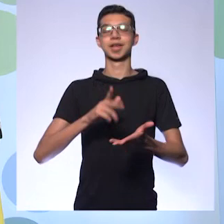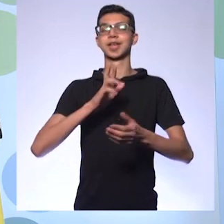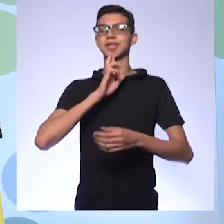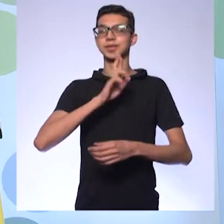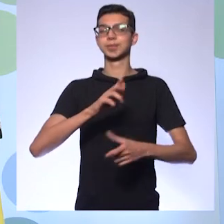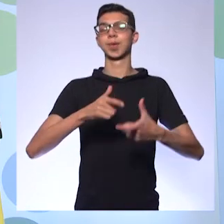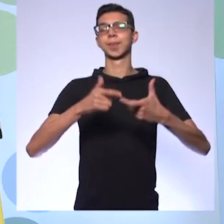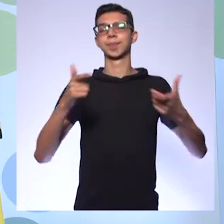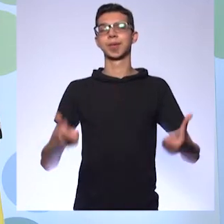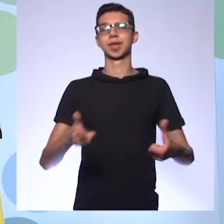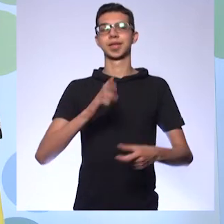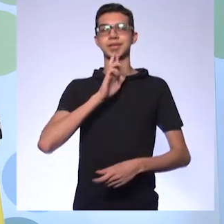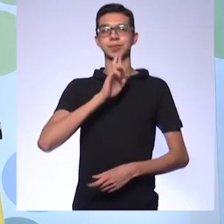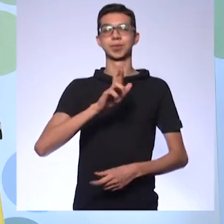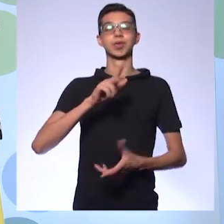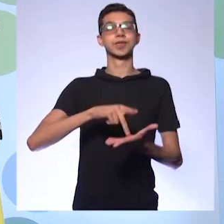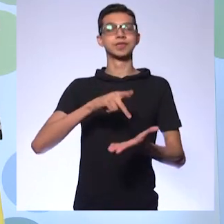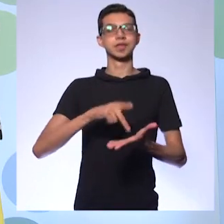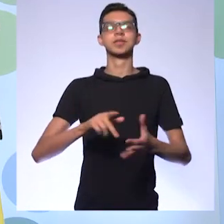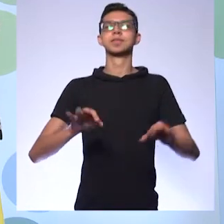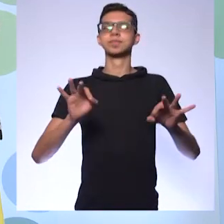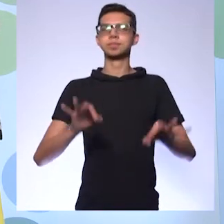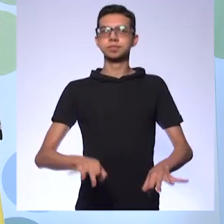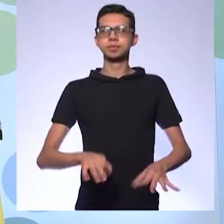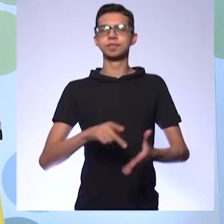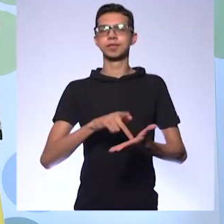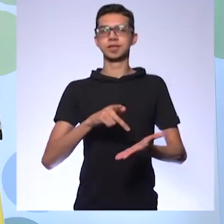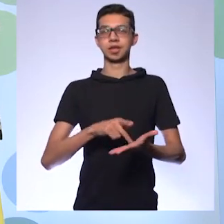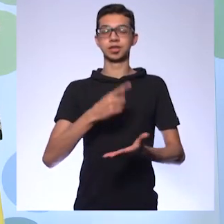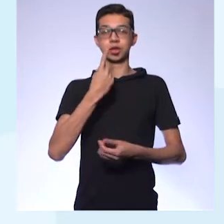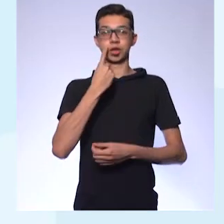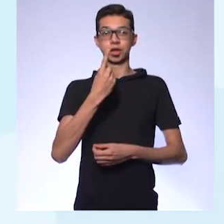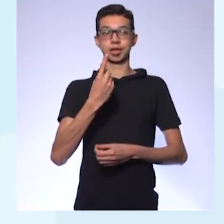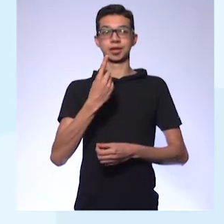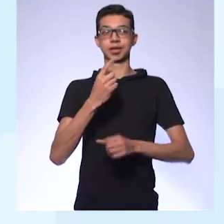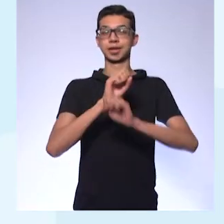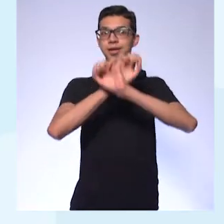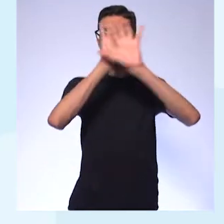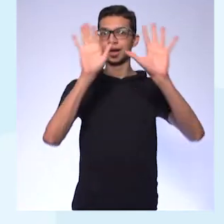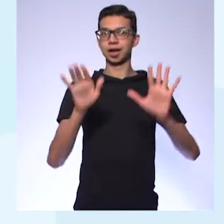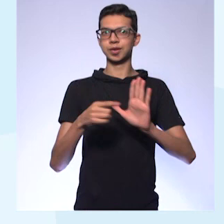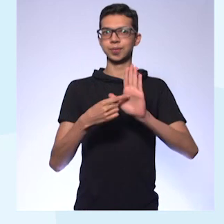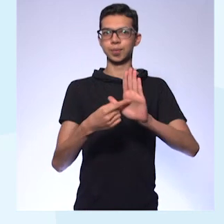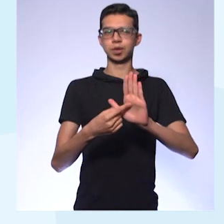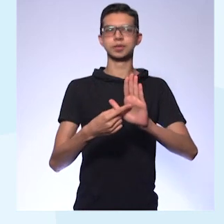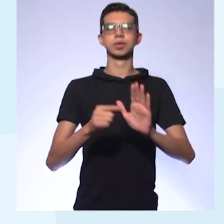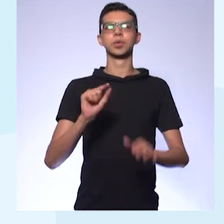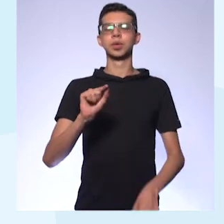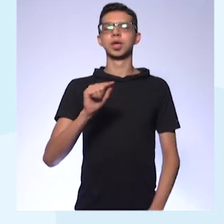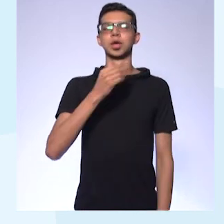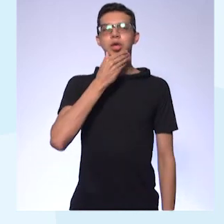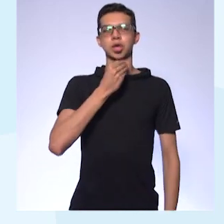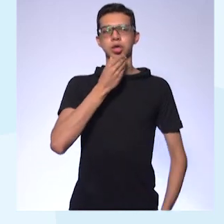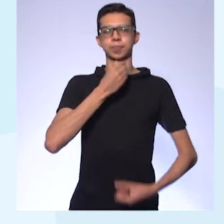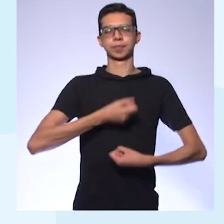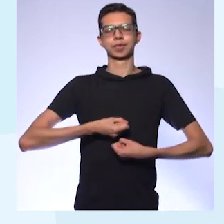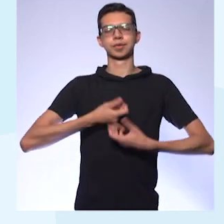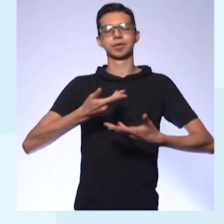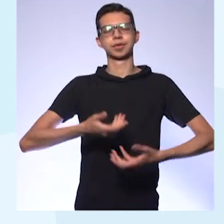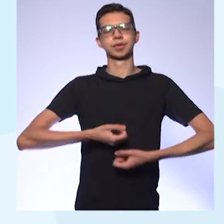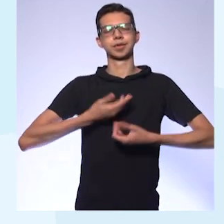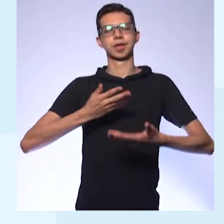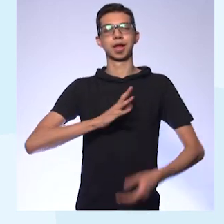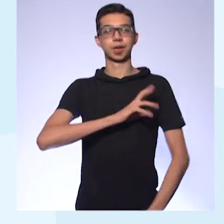está falando verdadeiro aqui. Verdadeiro, exatamente. Olha só, na tela, para ficar bem clarinho para vocês, olha só, eu lírico masculino, um homem fala, declarando o amor